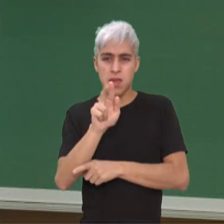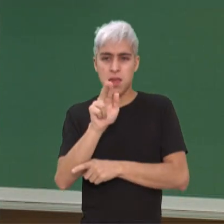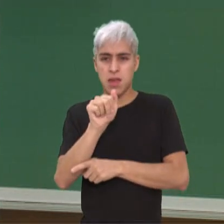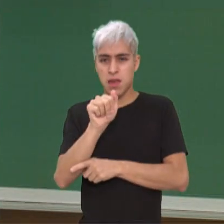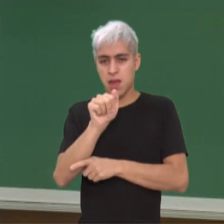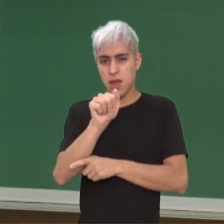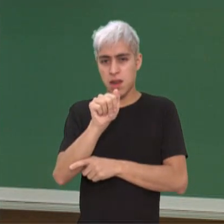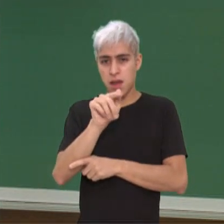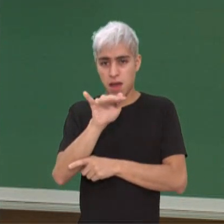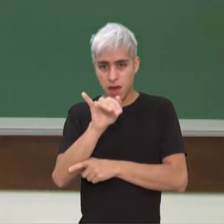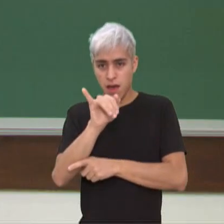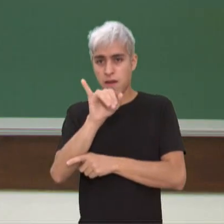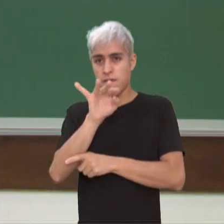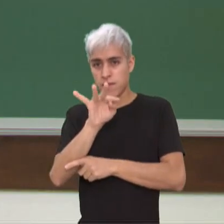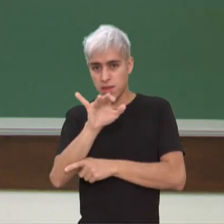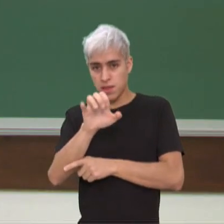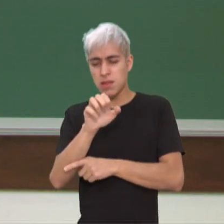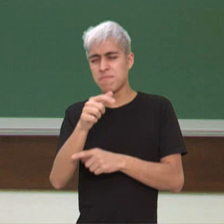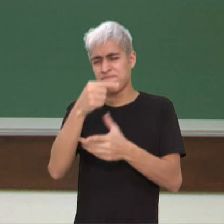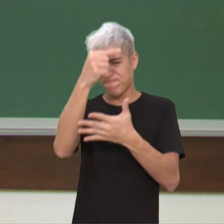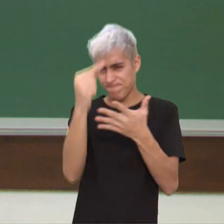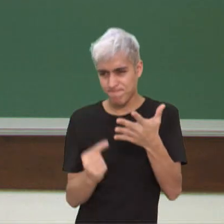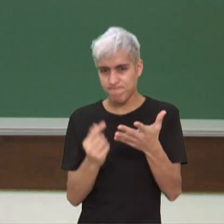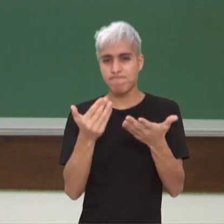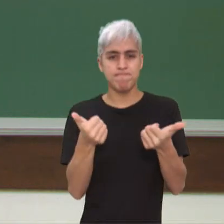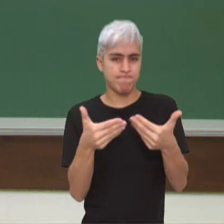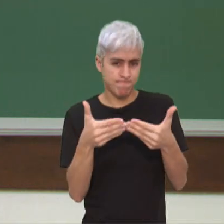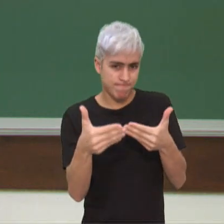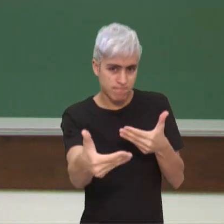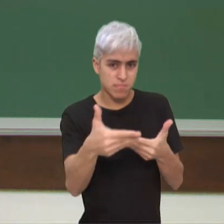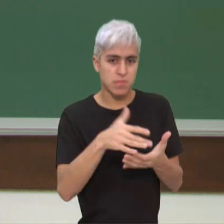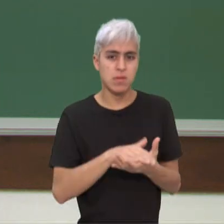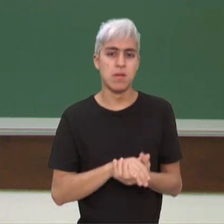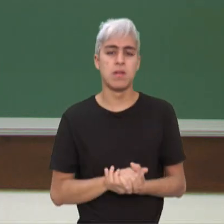outros, ok? Vamos seguir em frente?